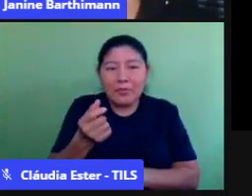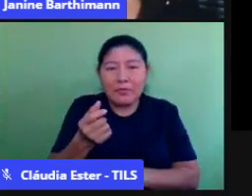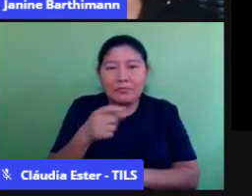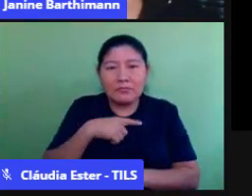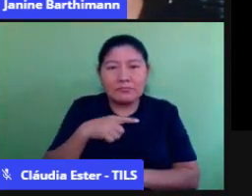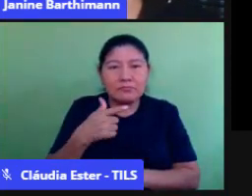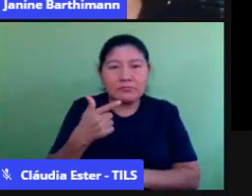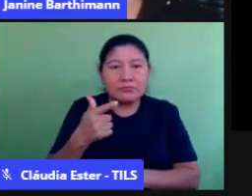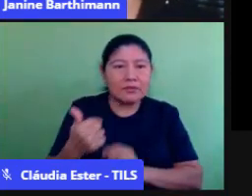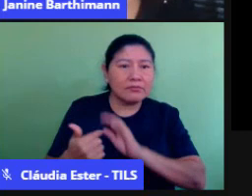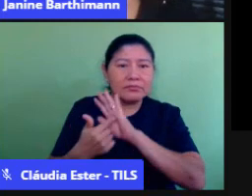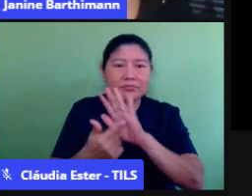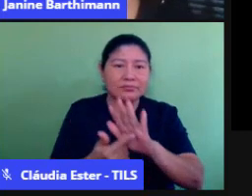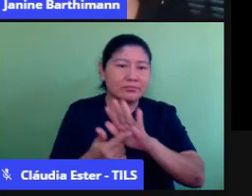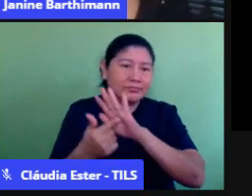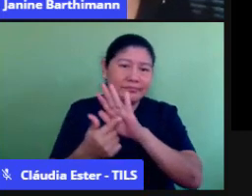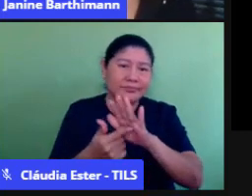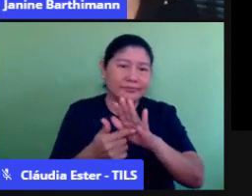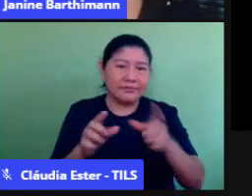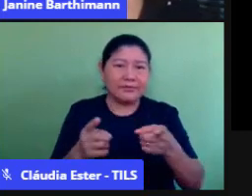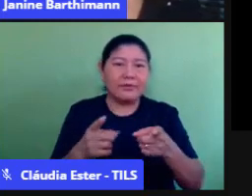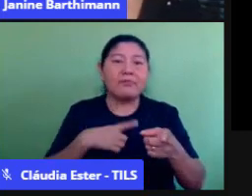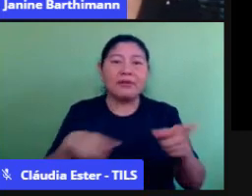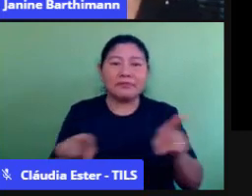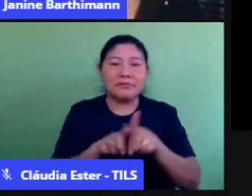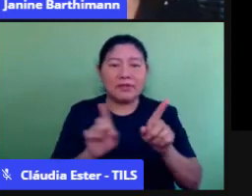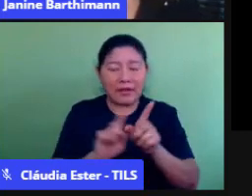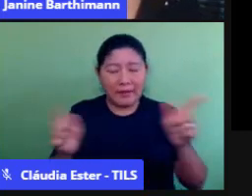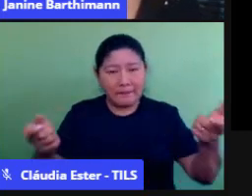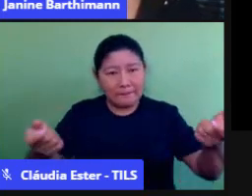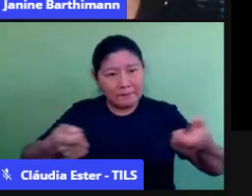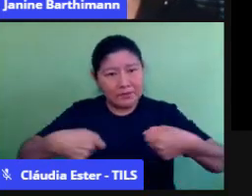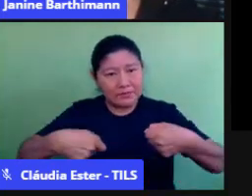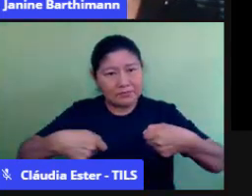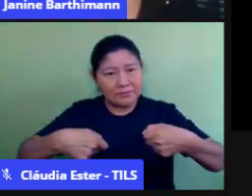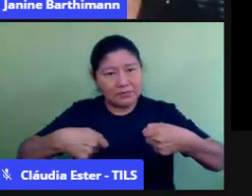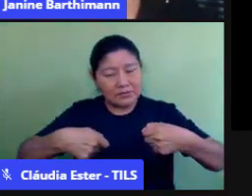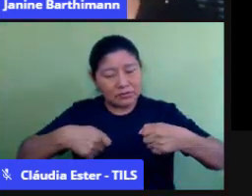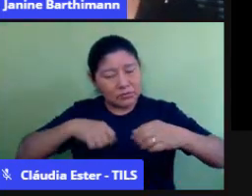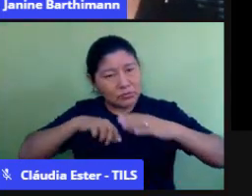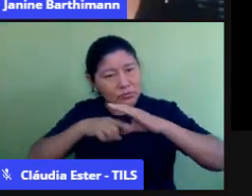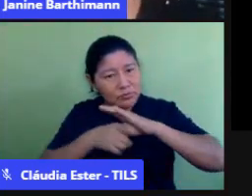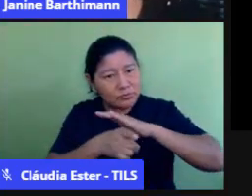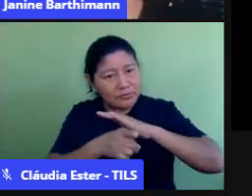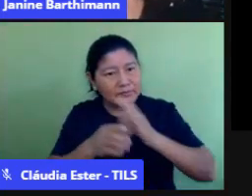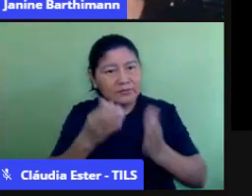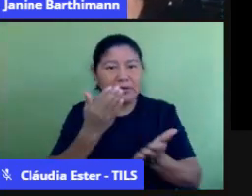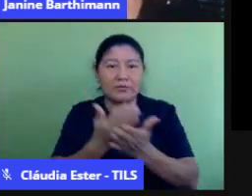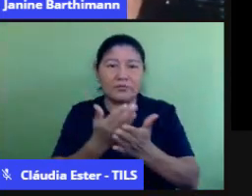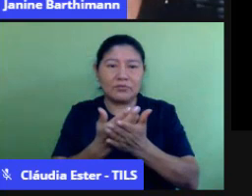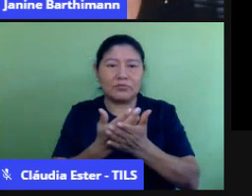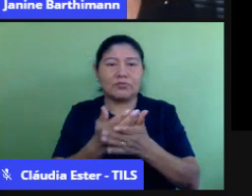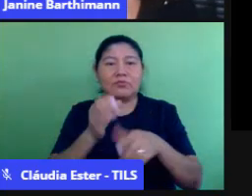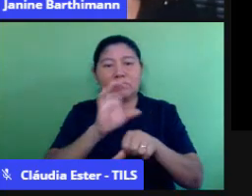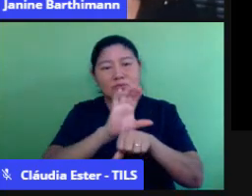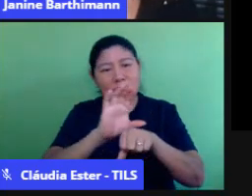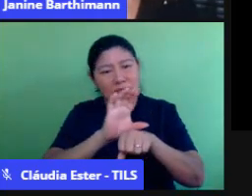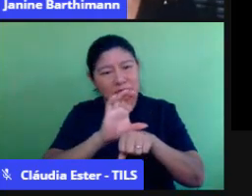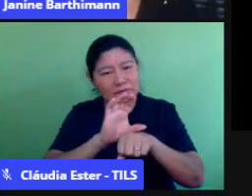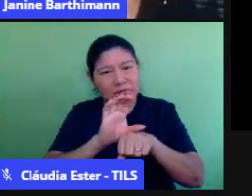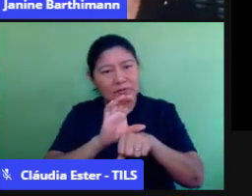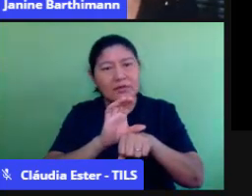consolidado, há a possibilidade de trazer um aprofundamento científico,